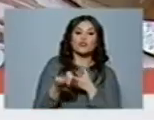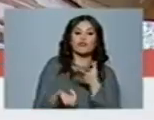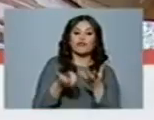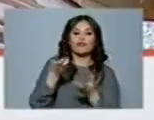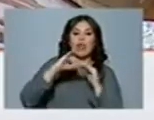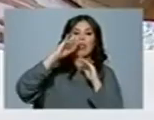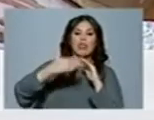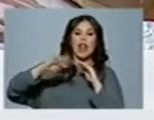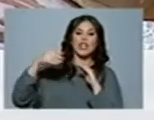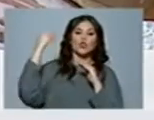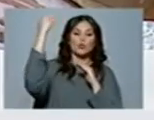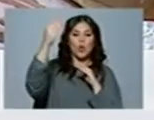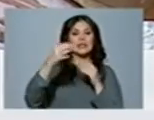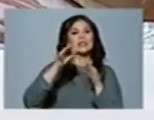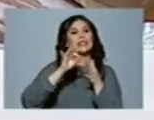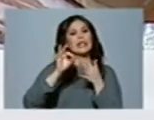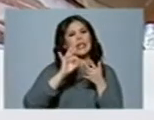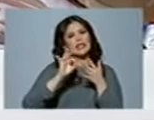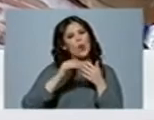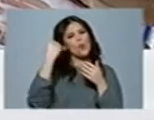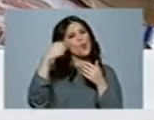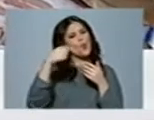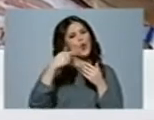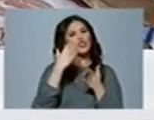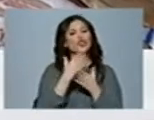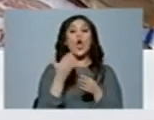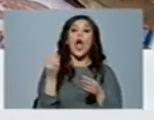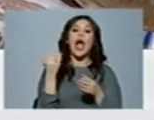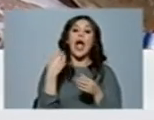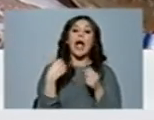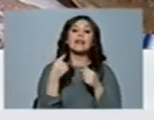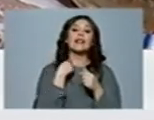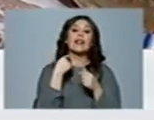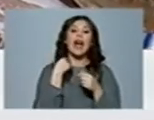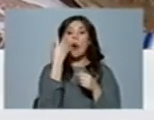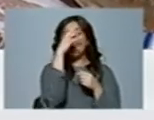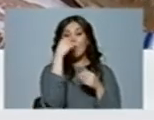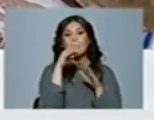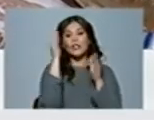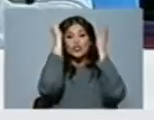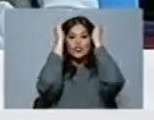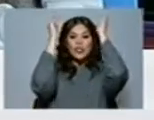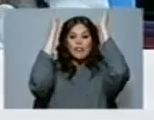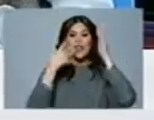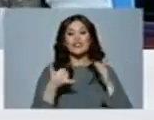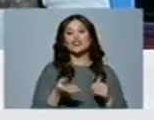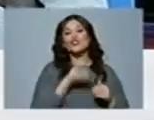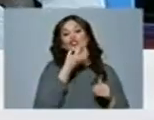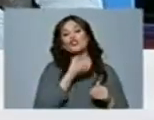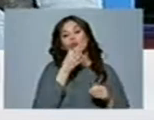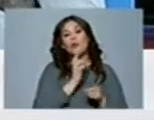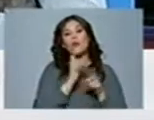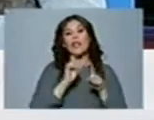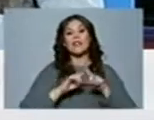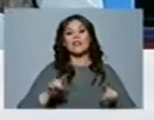tem uma característica que não tem outra carne senão carnes de porco, mas o chefe estará aí para explicar, que é diferente